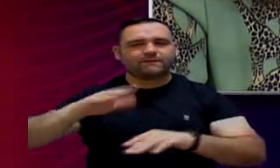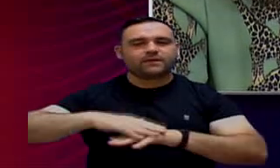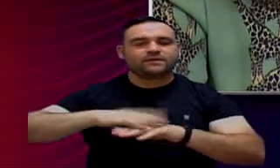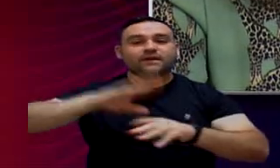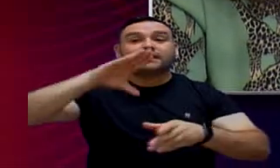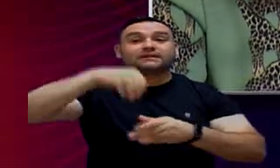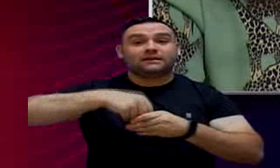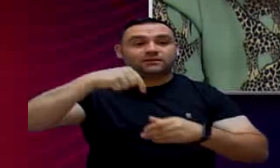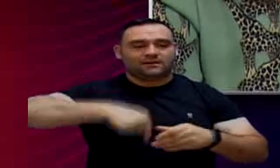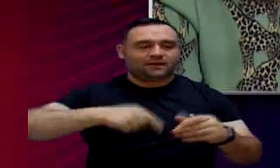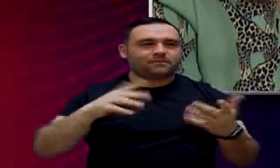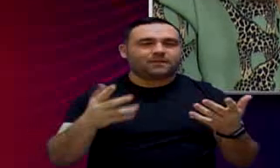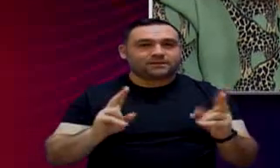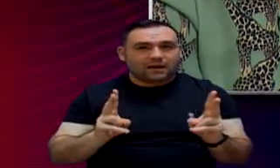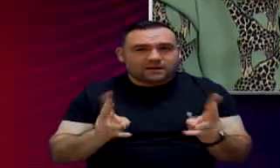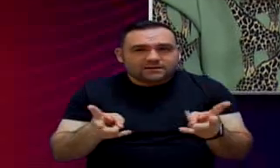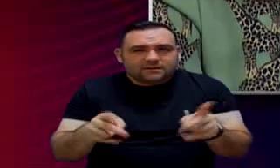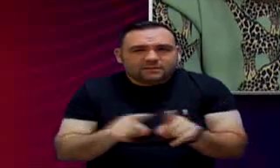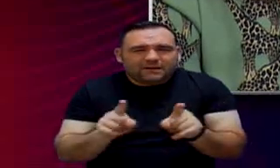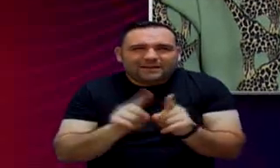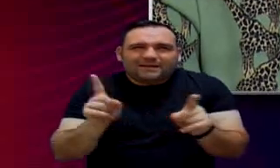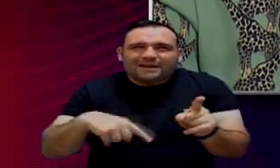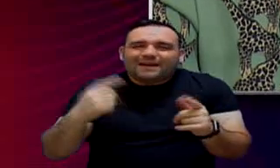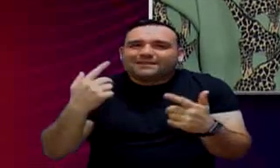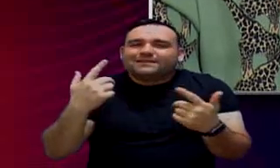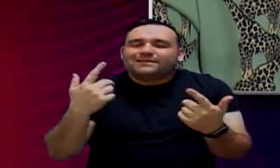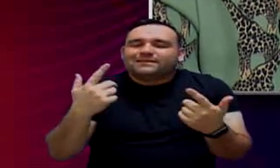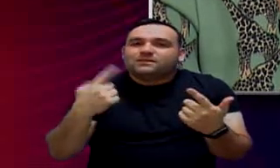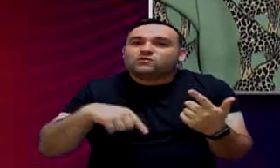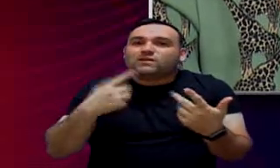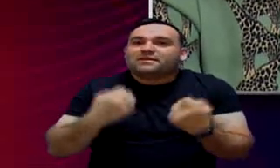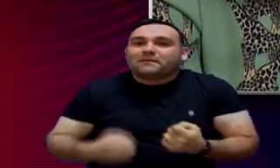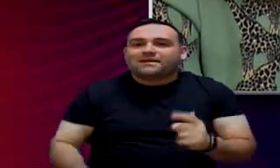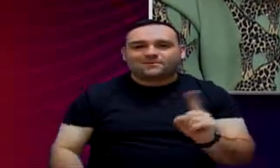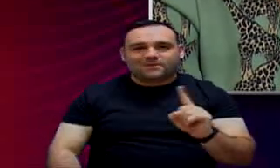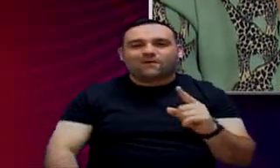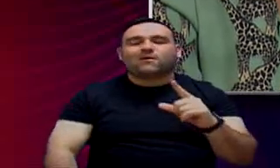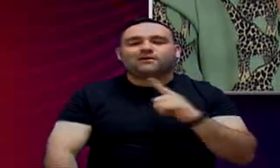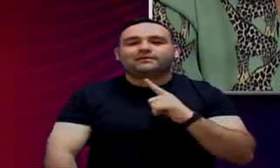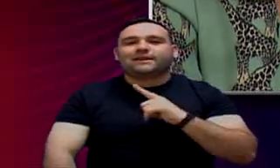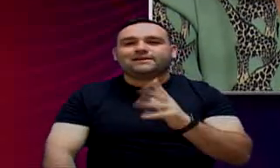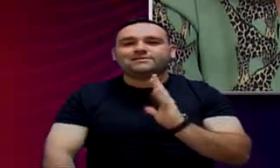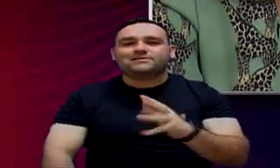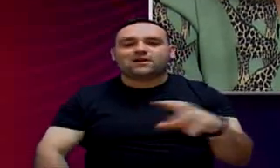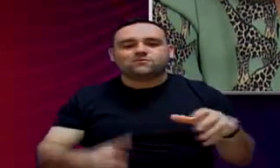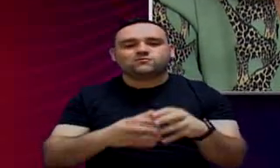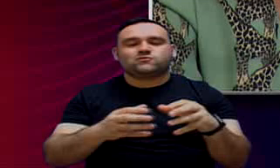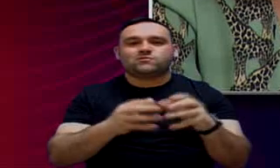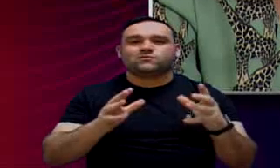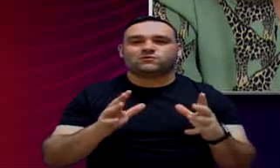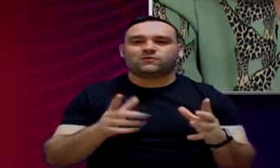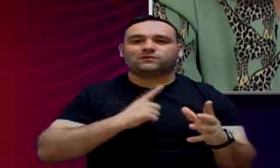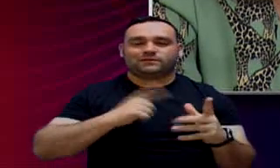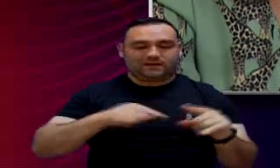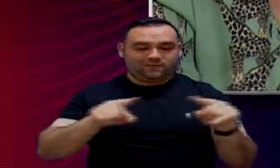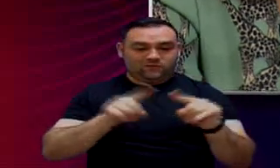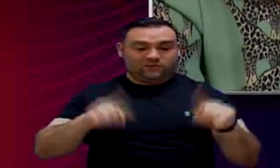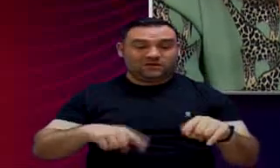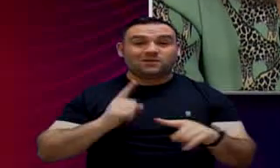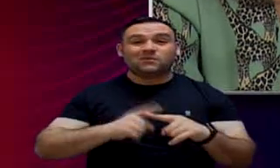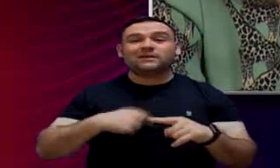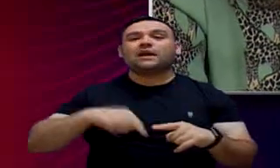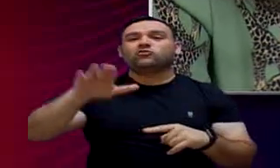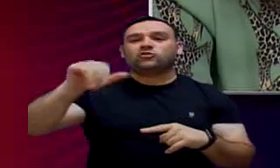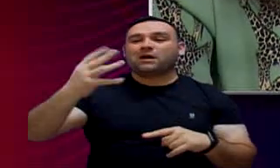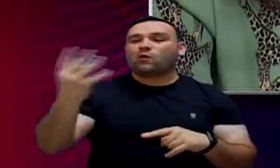dentro de casa ainda assim é muito menos trabalhoso para nós já tendo essa turma como como funcionário do que